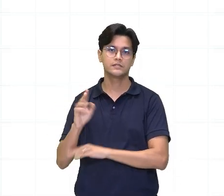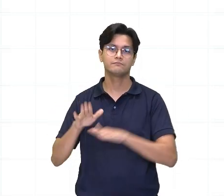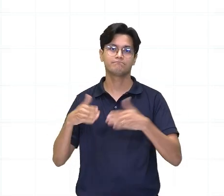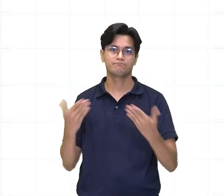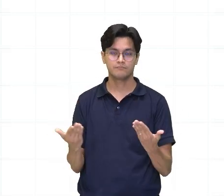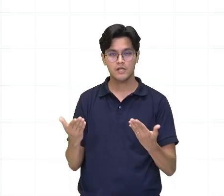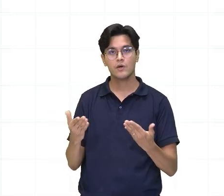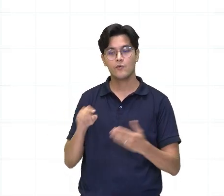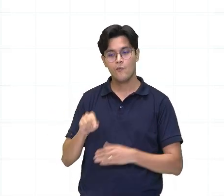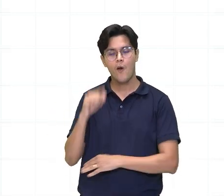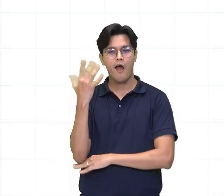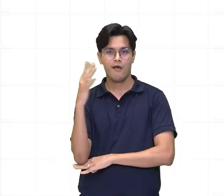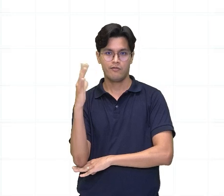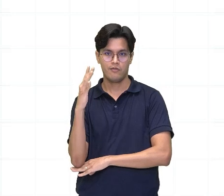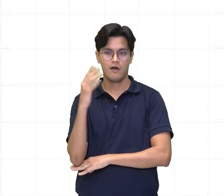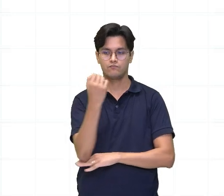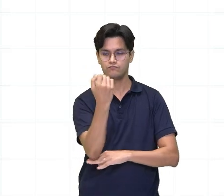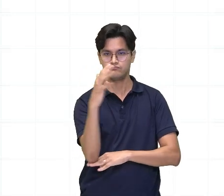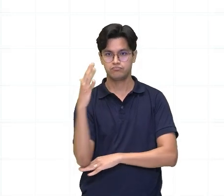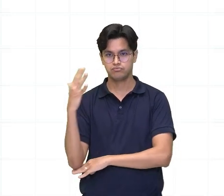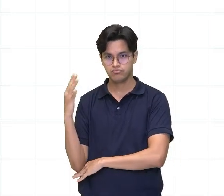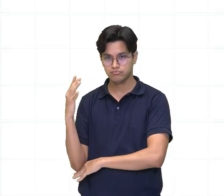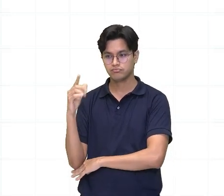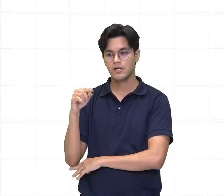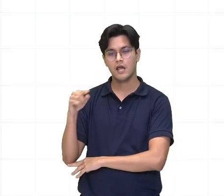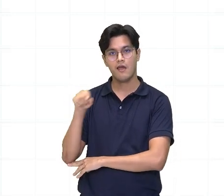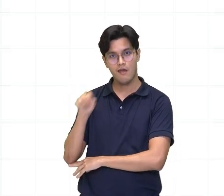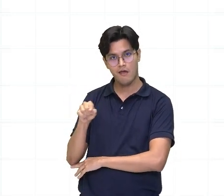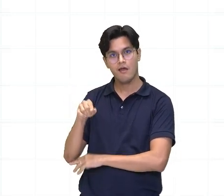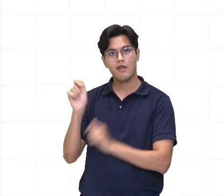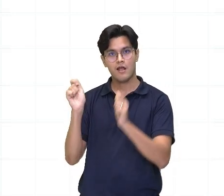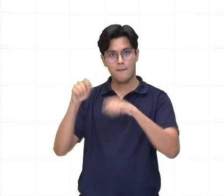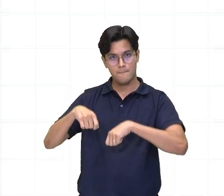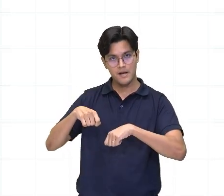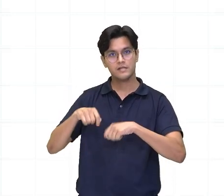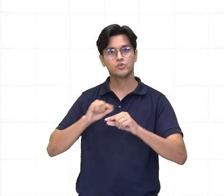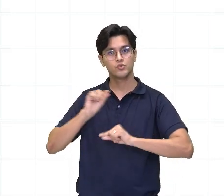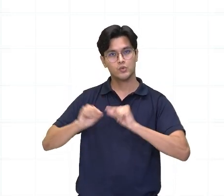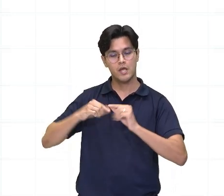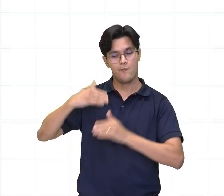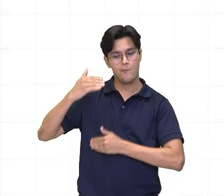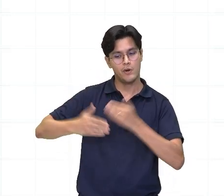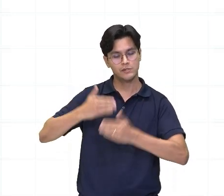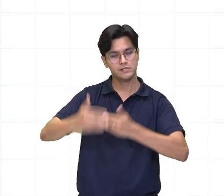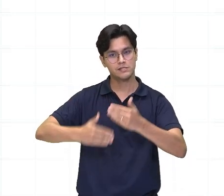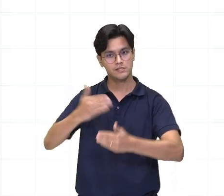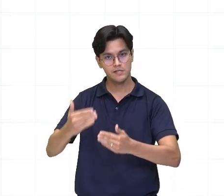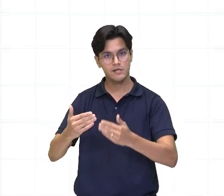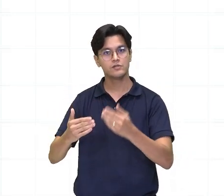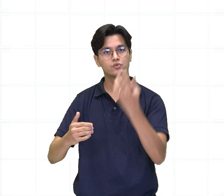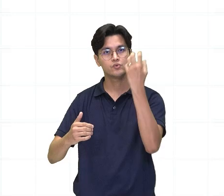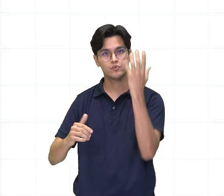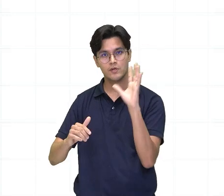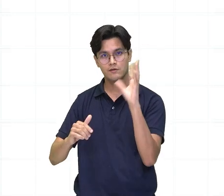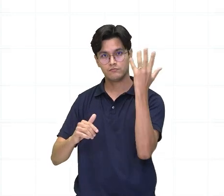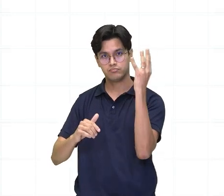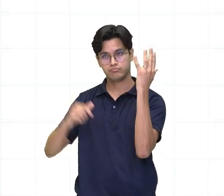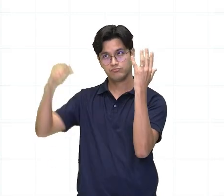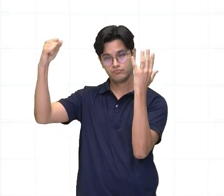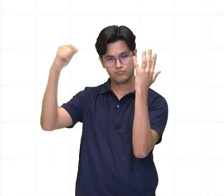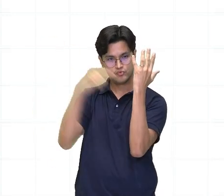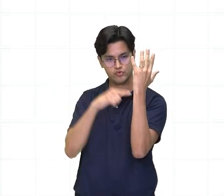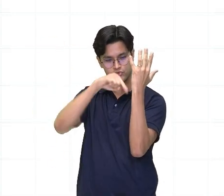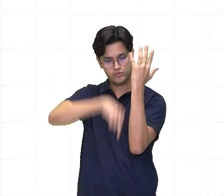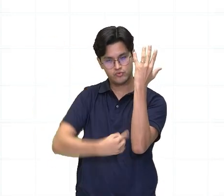seu processo, né, de fotossíntese, elas captam, elas retiram do nosso ar